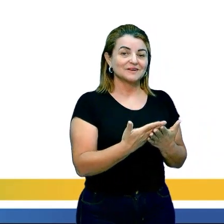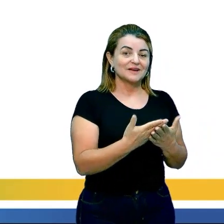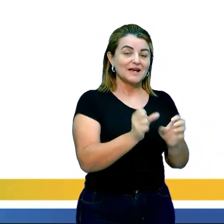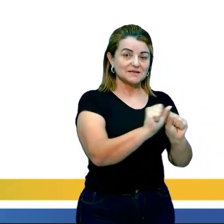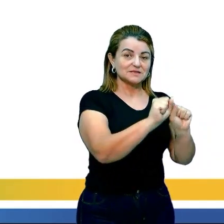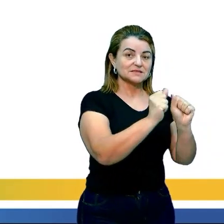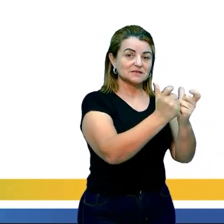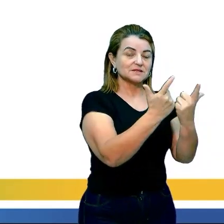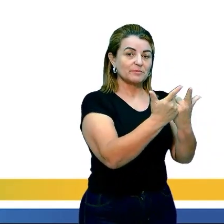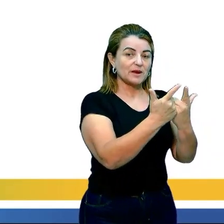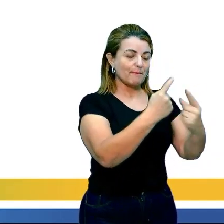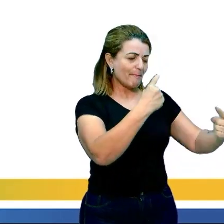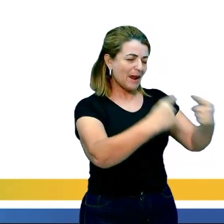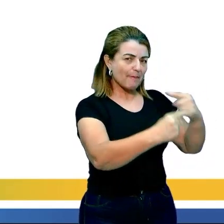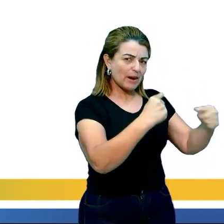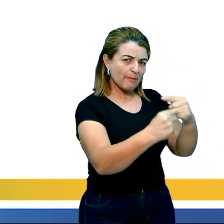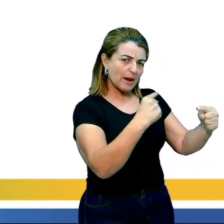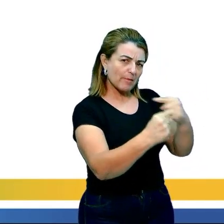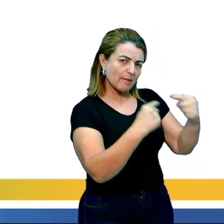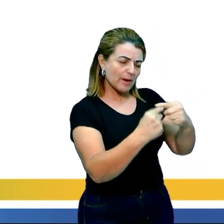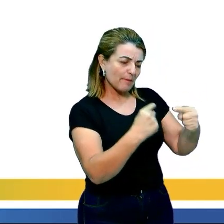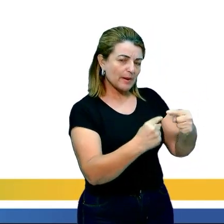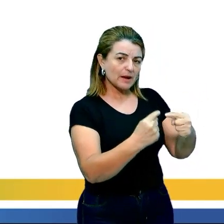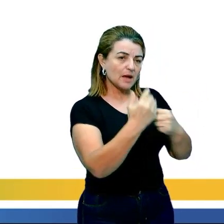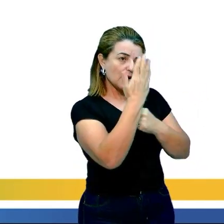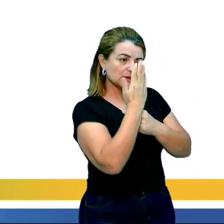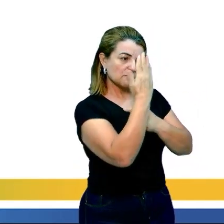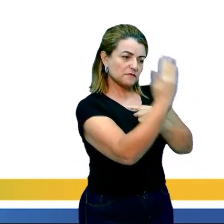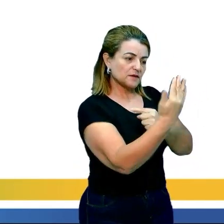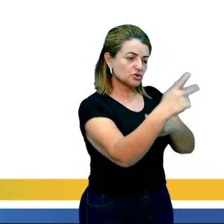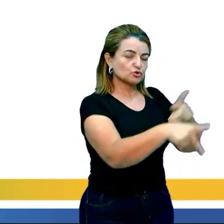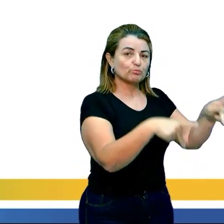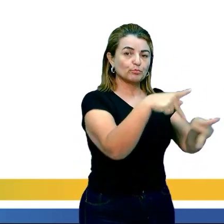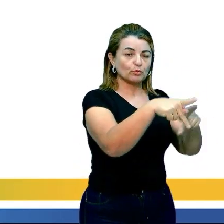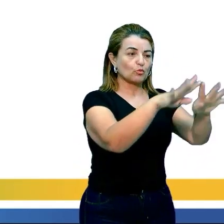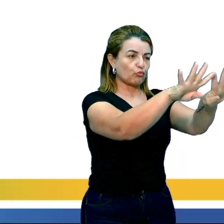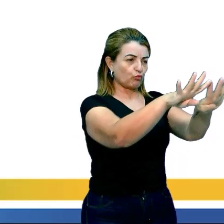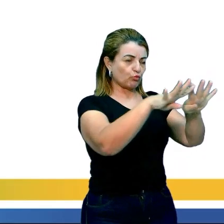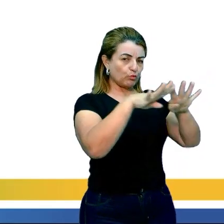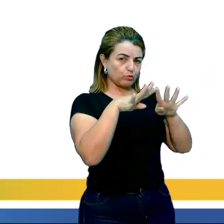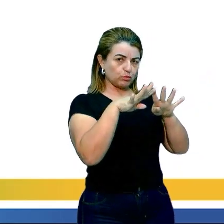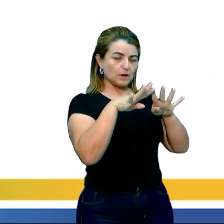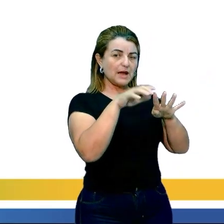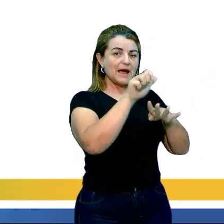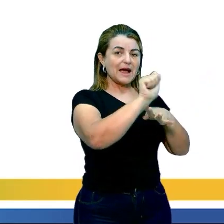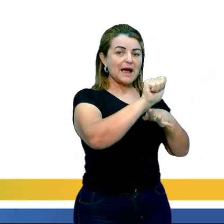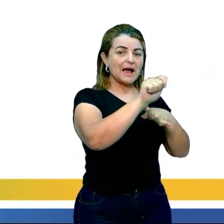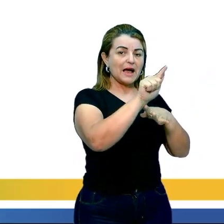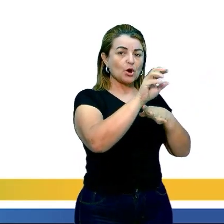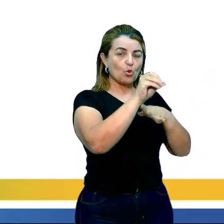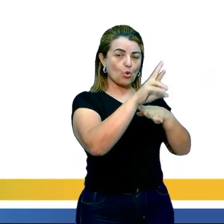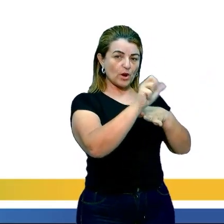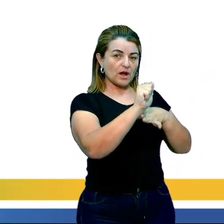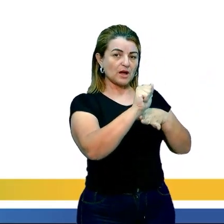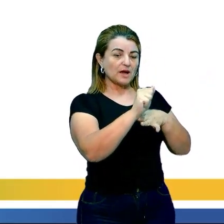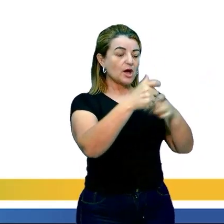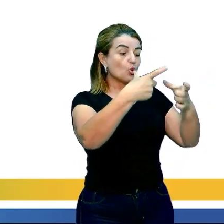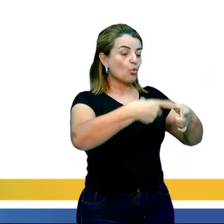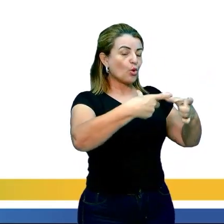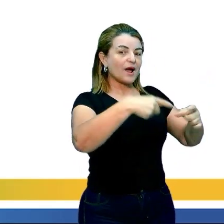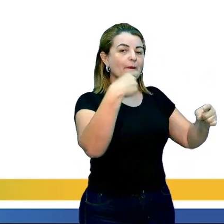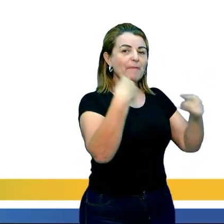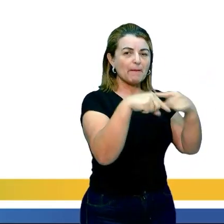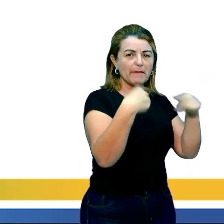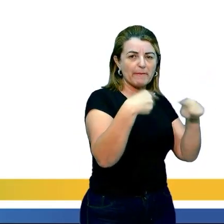assembleias eram debatidas em público no lugar conhecido como águra a Ágora era o lugar de debate